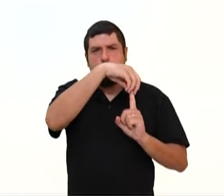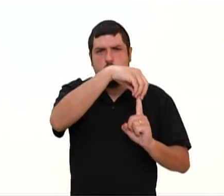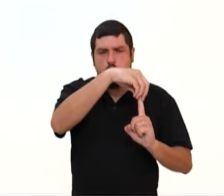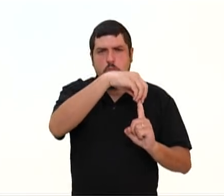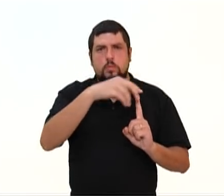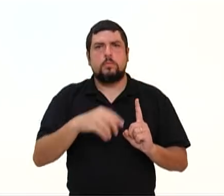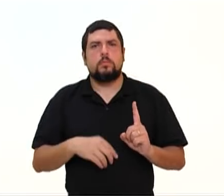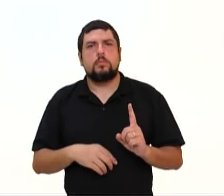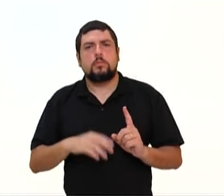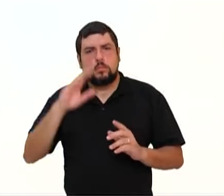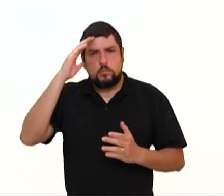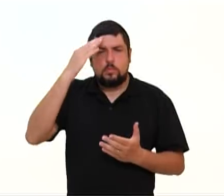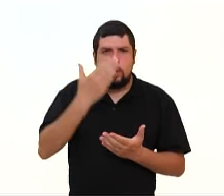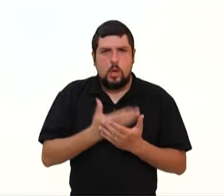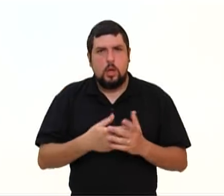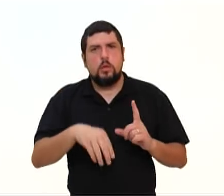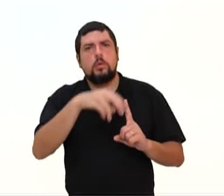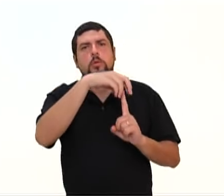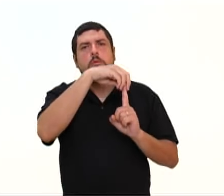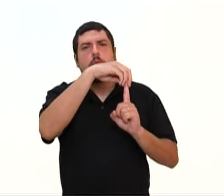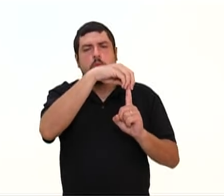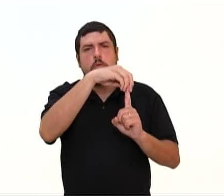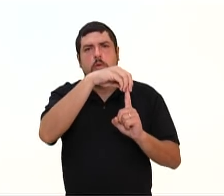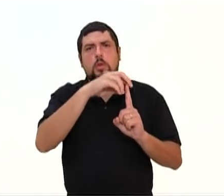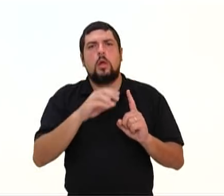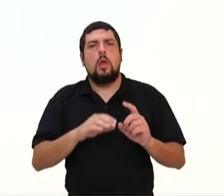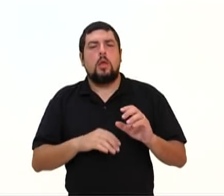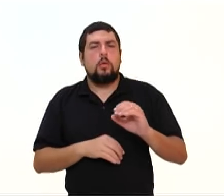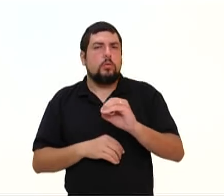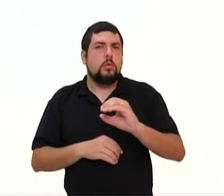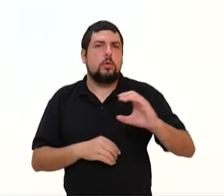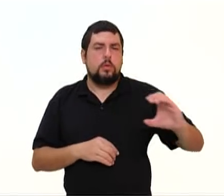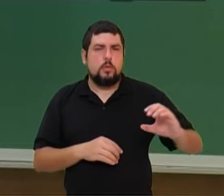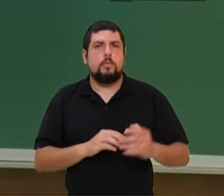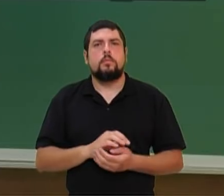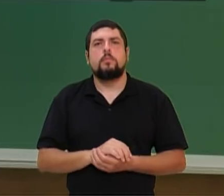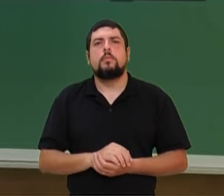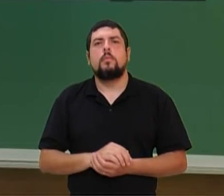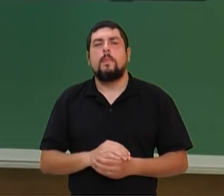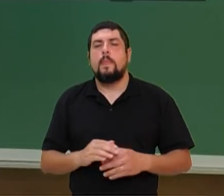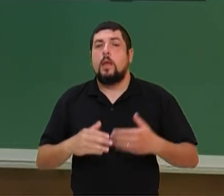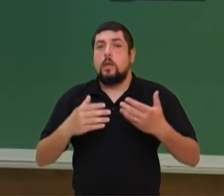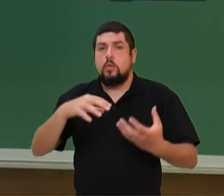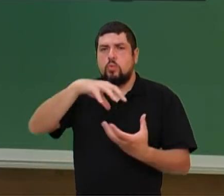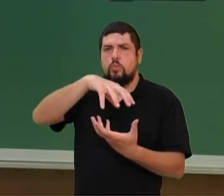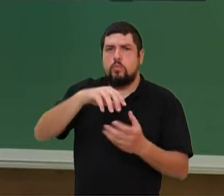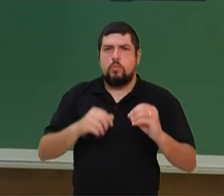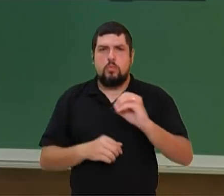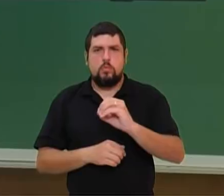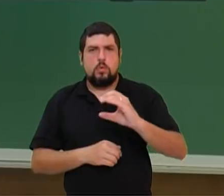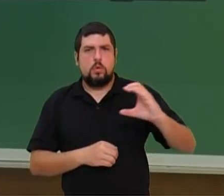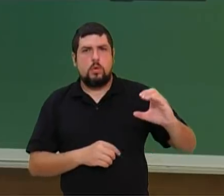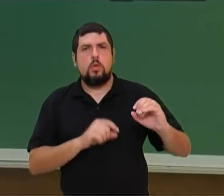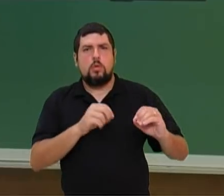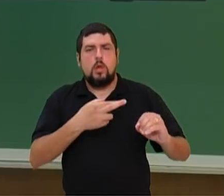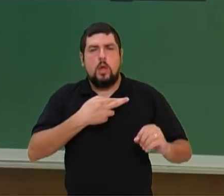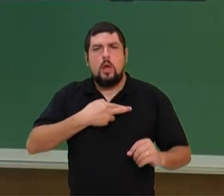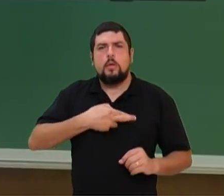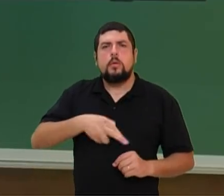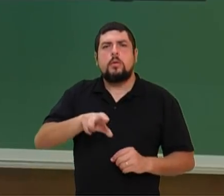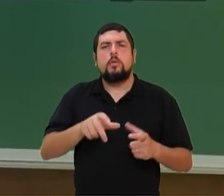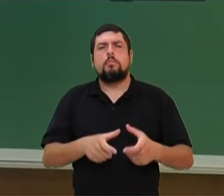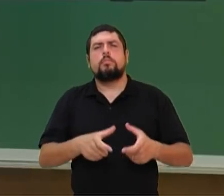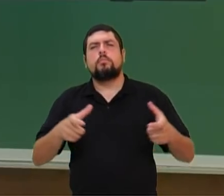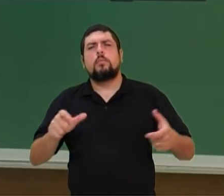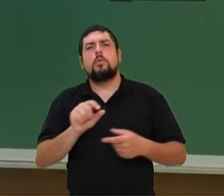num único Deus é tipicamente ocidental. Então, no Ocidente, a maior parte das religiões acredita na